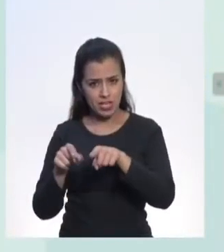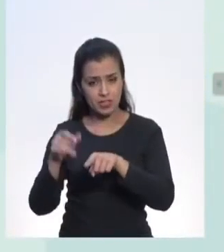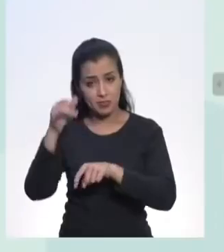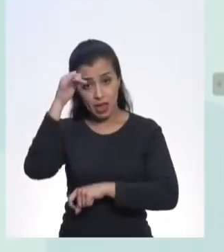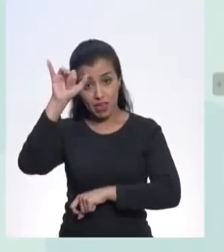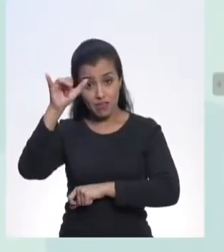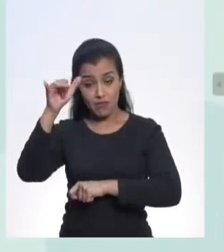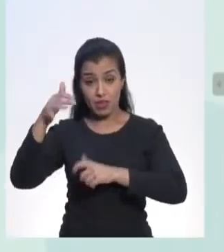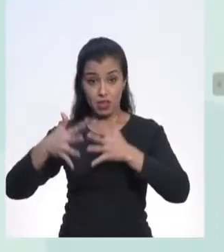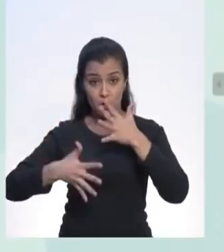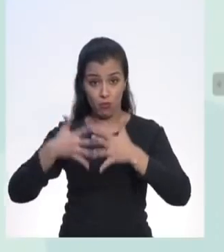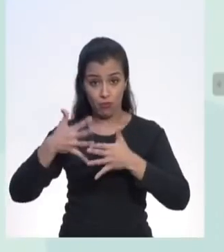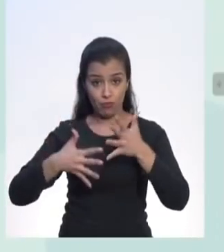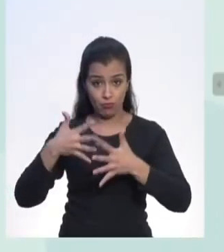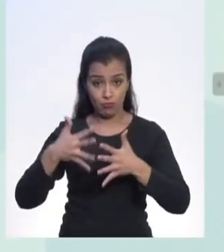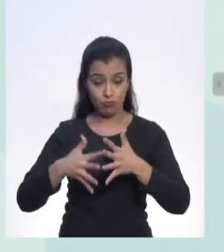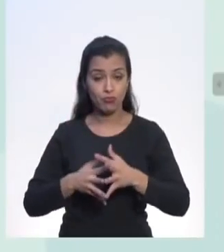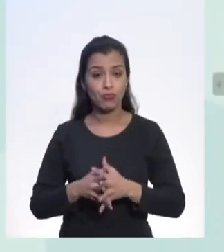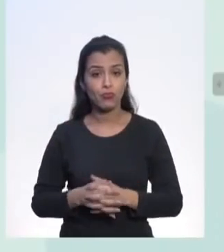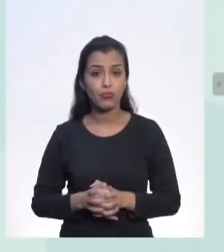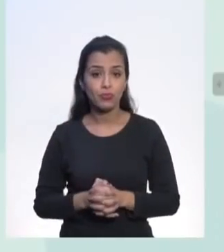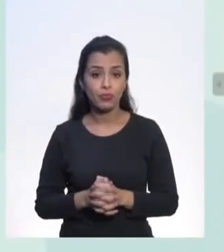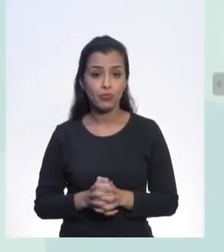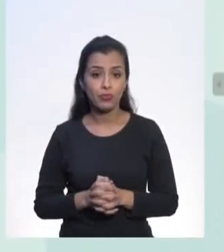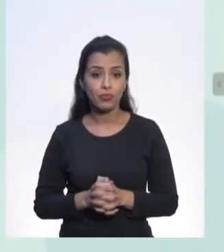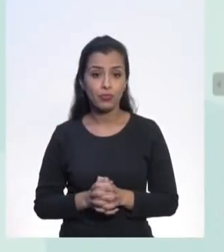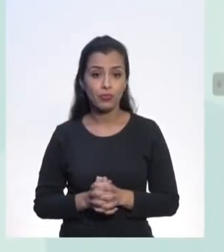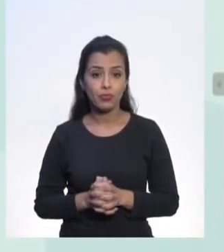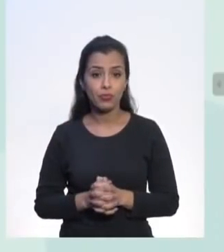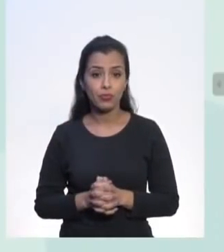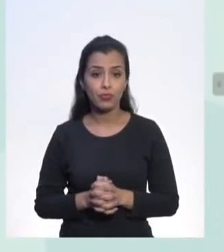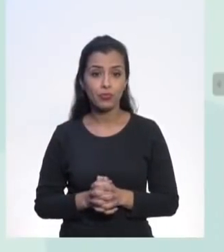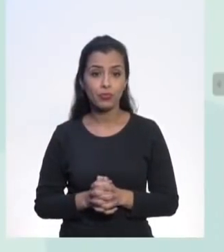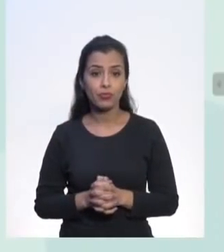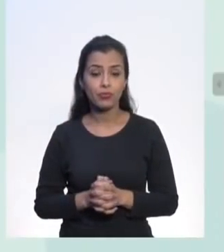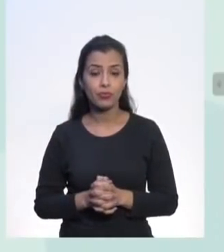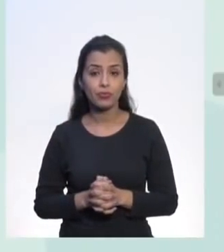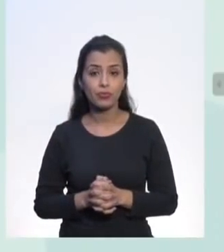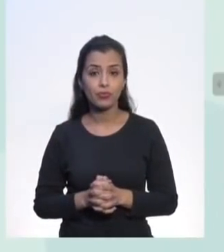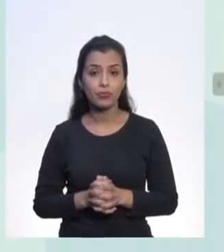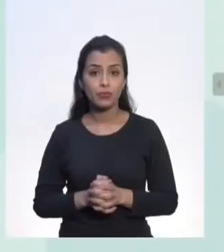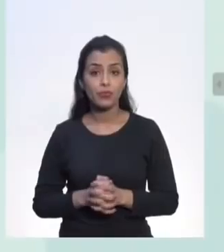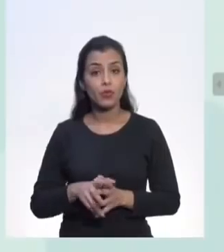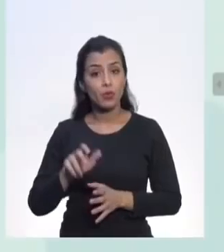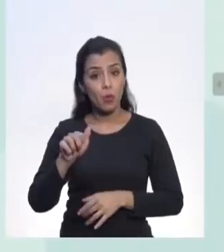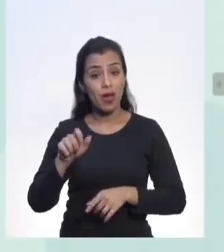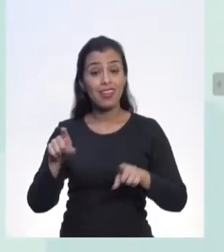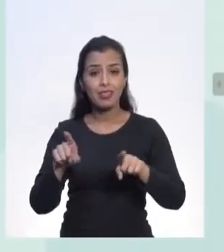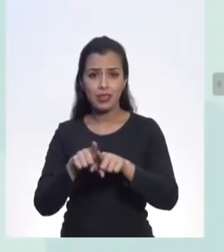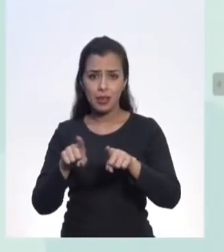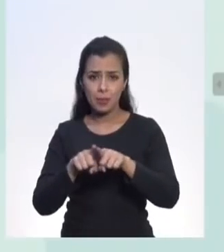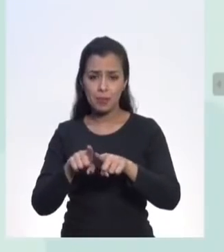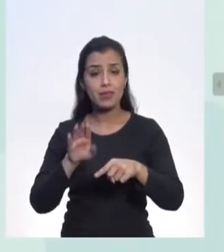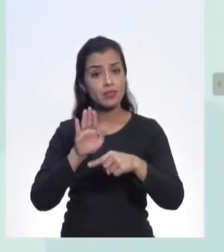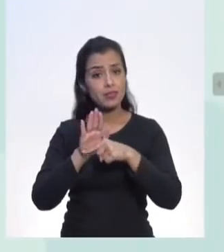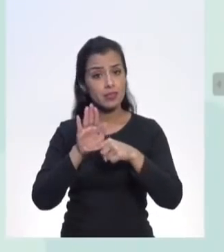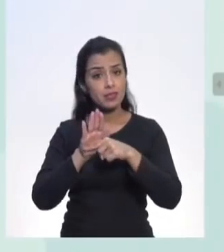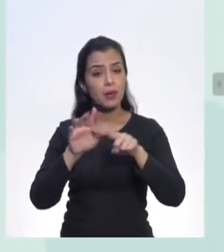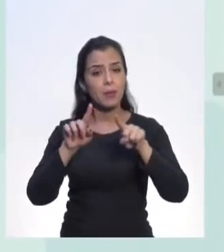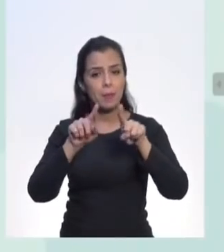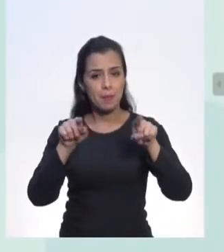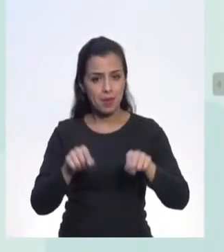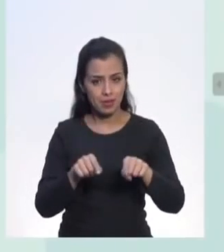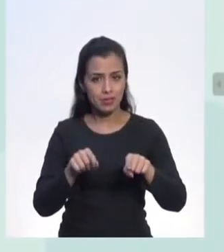continha, correto? O A também é negativo, vai dentro dos parênteses. O C também é negativo, vai dentro